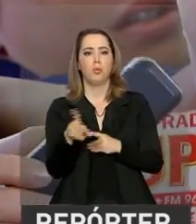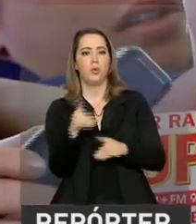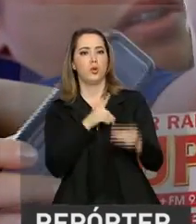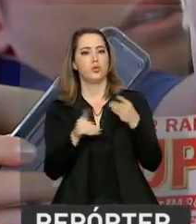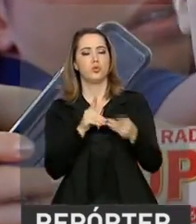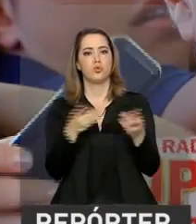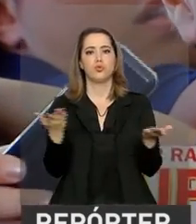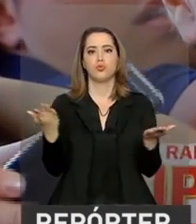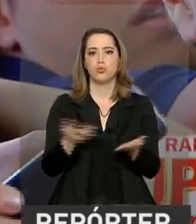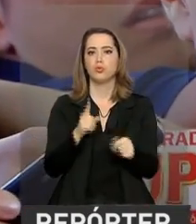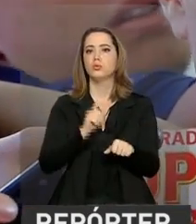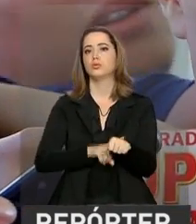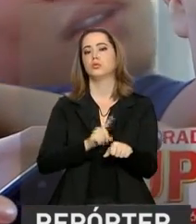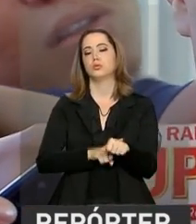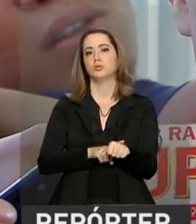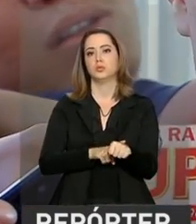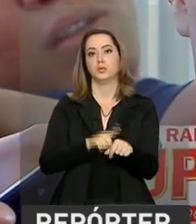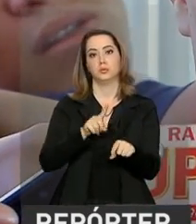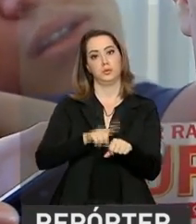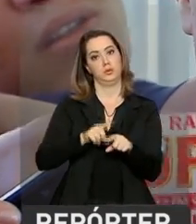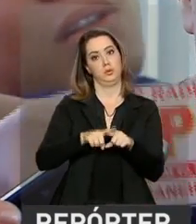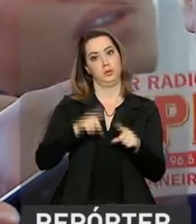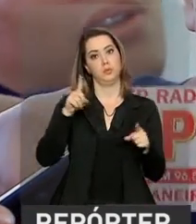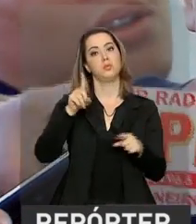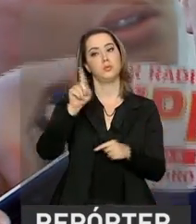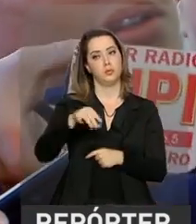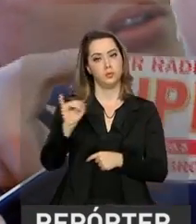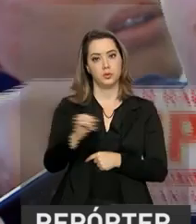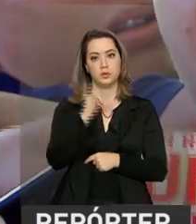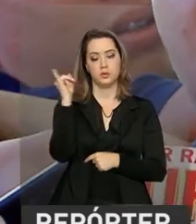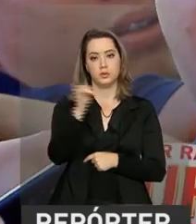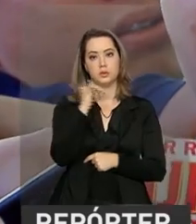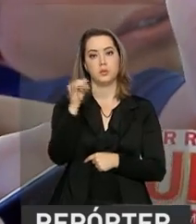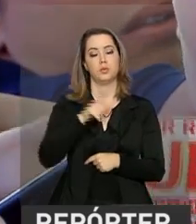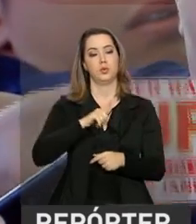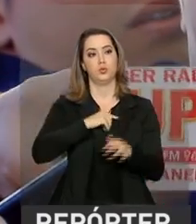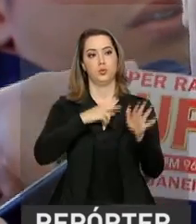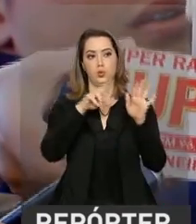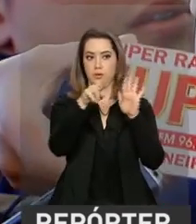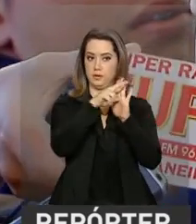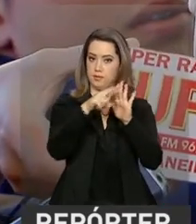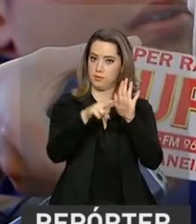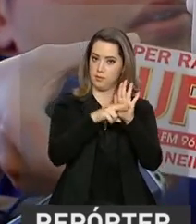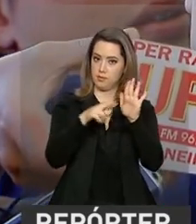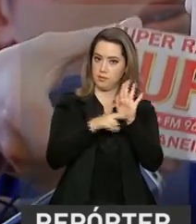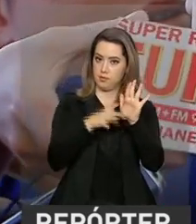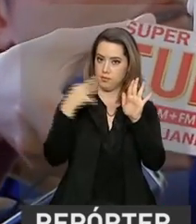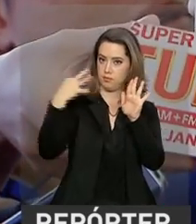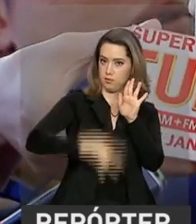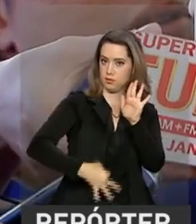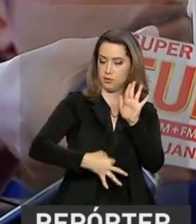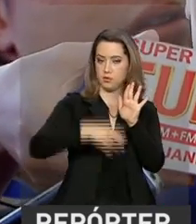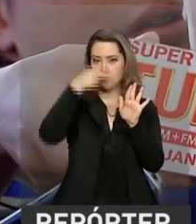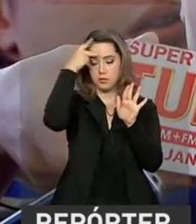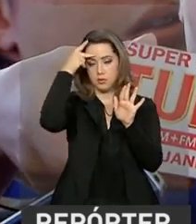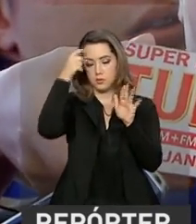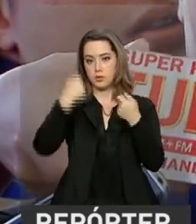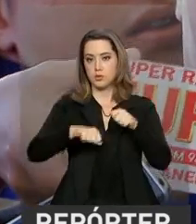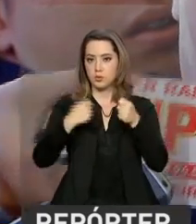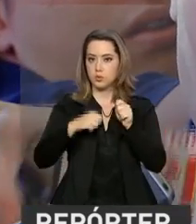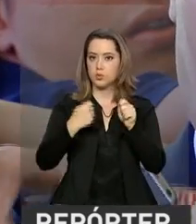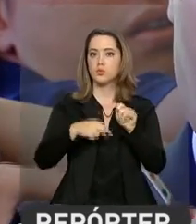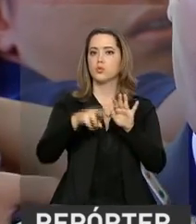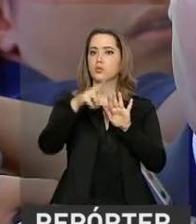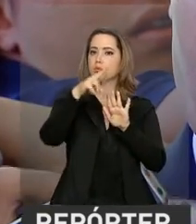no momento. É importante enfatizar a estabilidade das regras para que os contribuintes possam fazer a regularização o